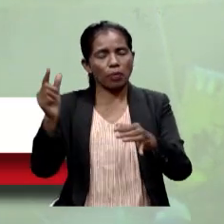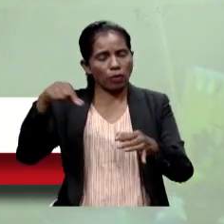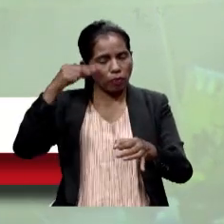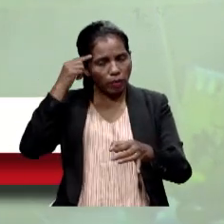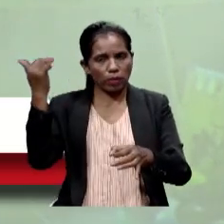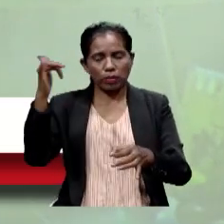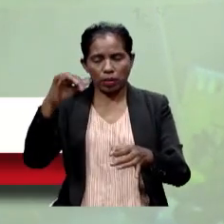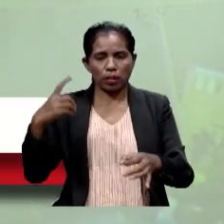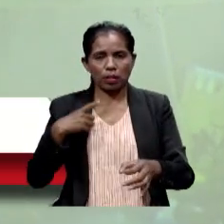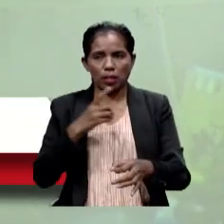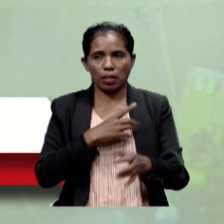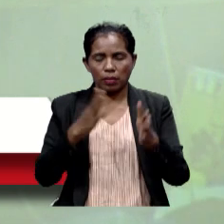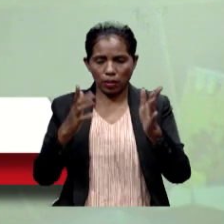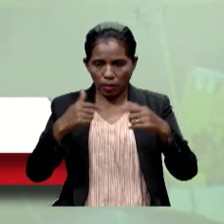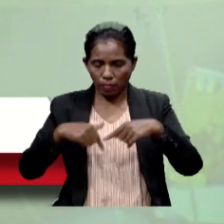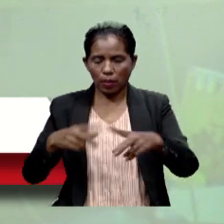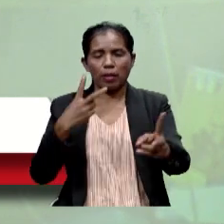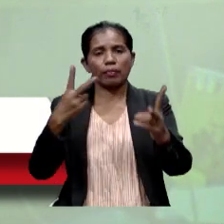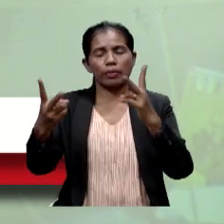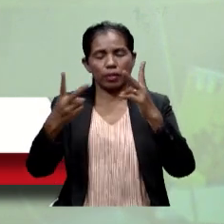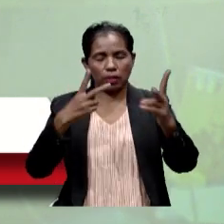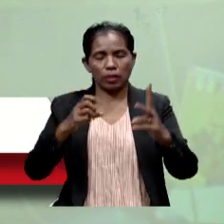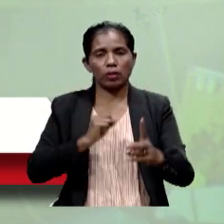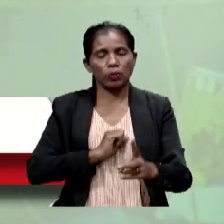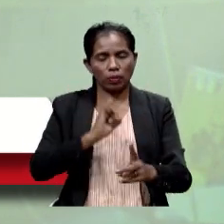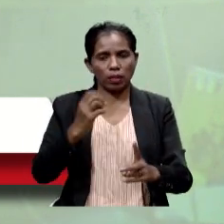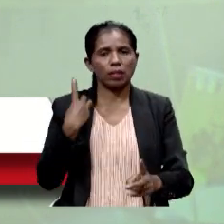deputado sira mos ba be be visita Covalima ne te sinti